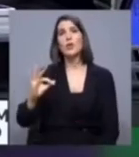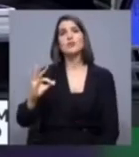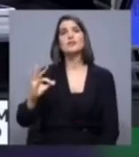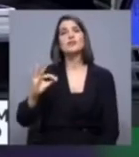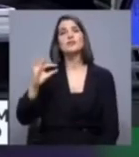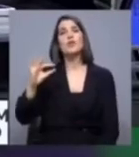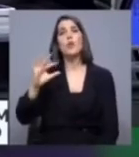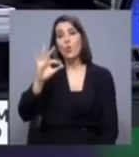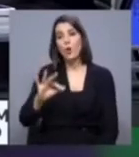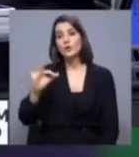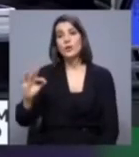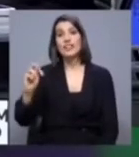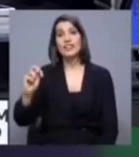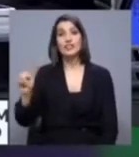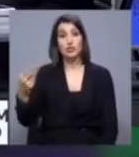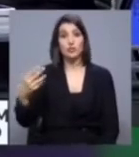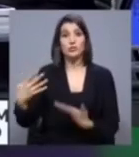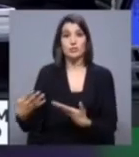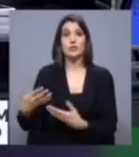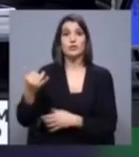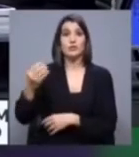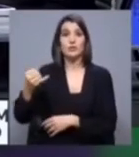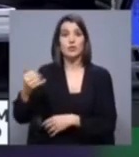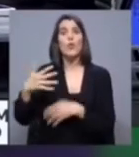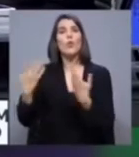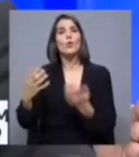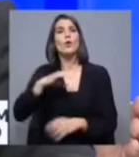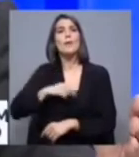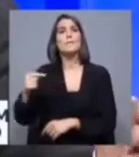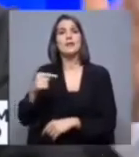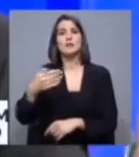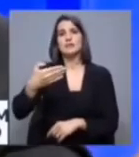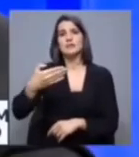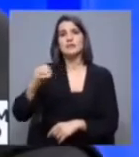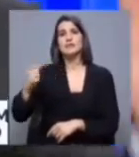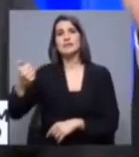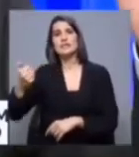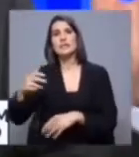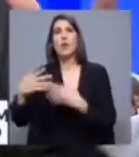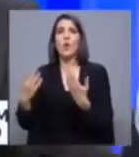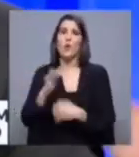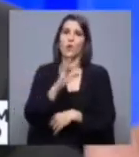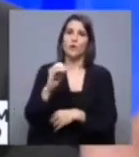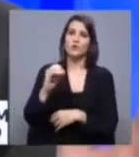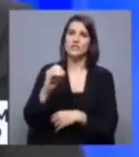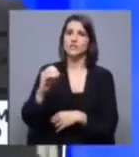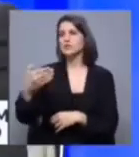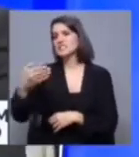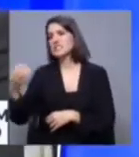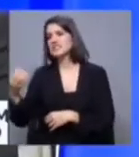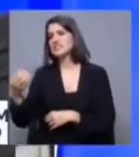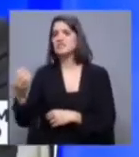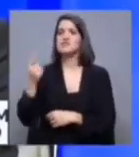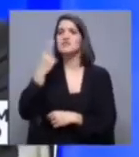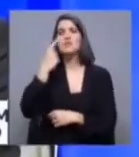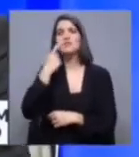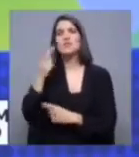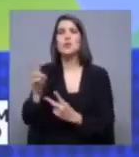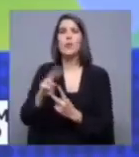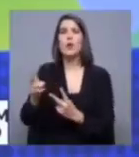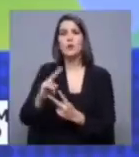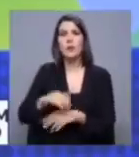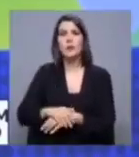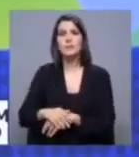euros, hoje, em 2022, ou um salário mínimo, são 705. Exatamente. Ou fazemos 400 ou fazemos 700, depois logo se vê. Não é gradual.